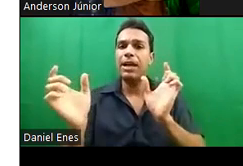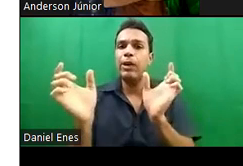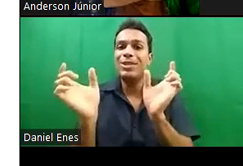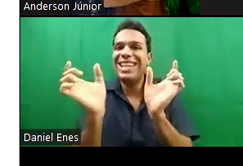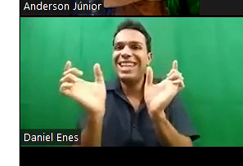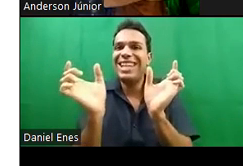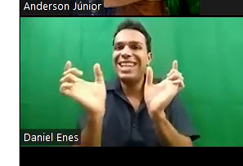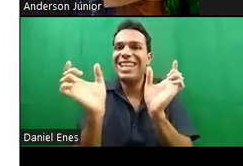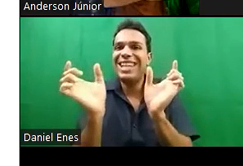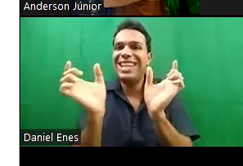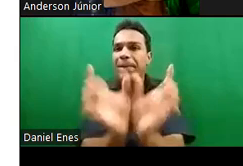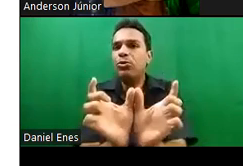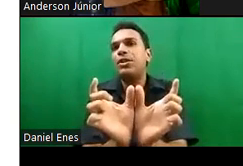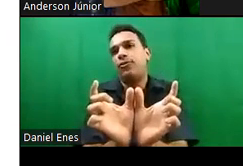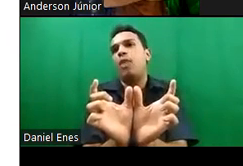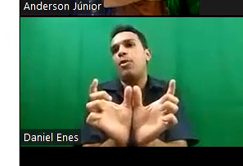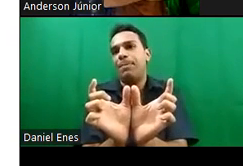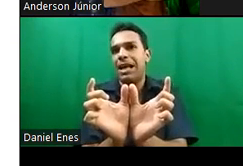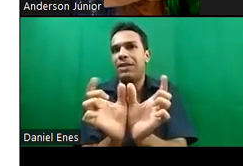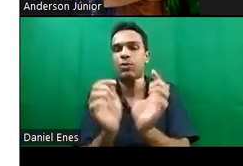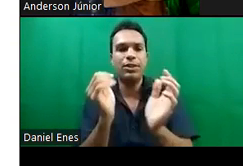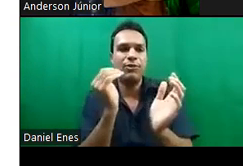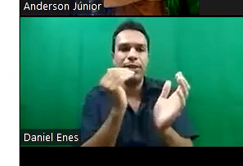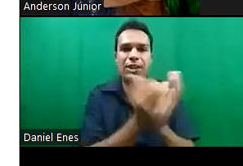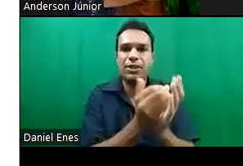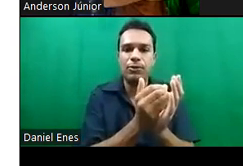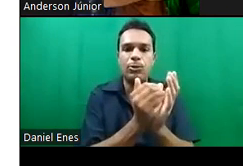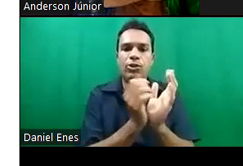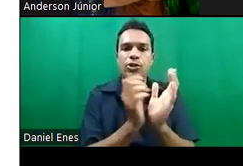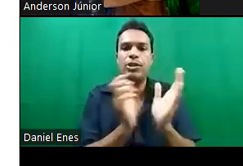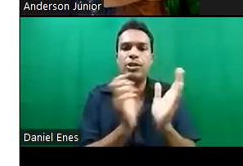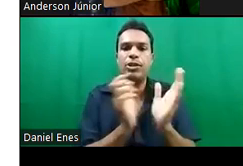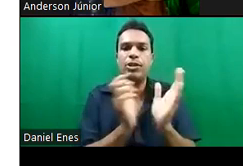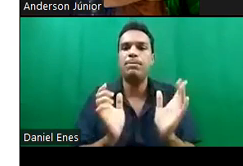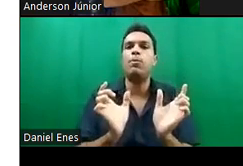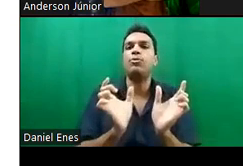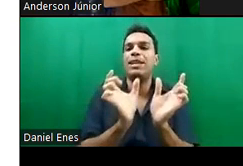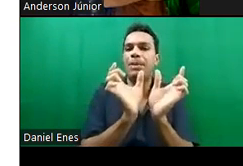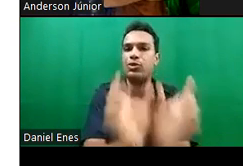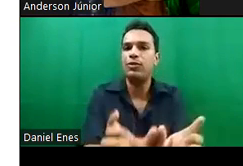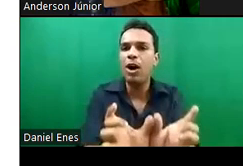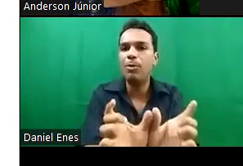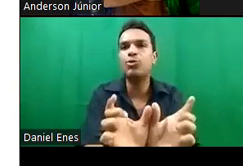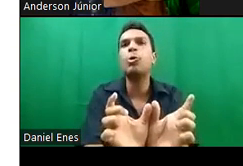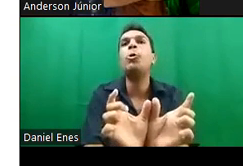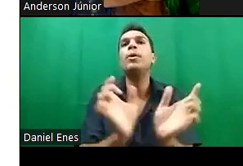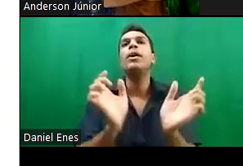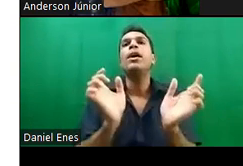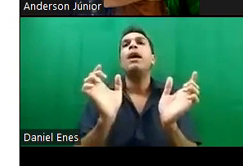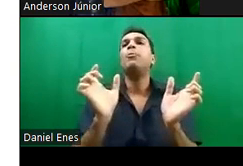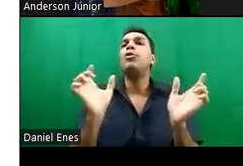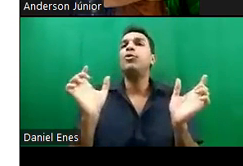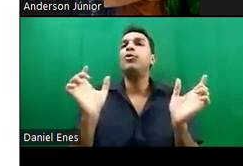estudar os elementos que formam a palavra. Enquanto a fonética e a fonologia se preocupam com os elementos que formam o